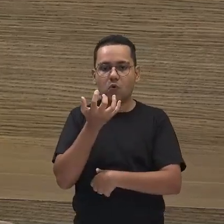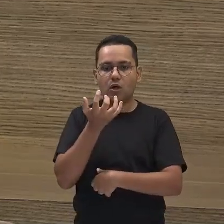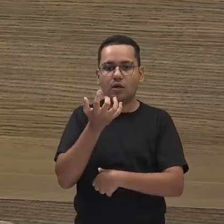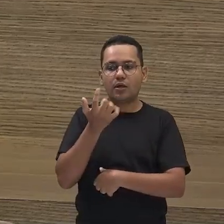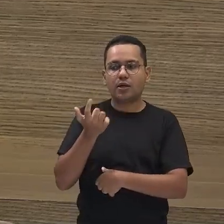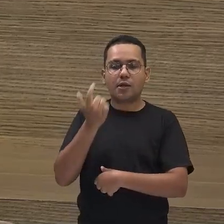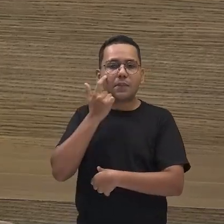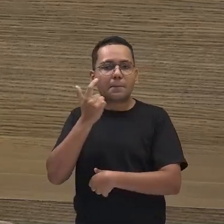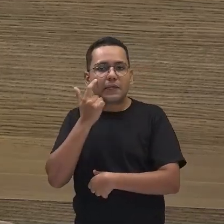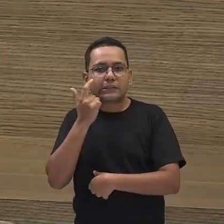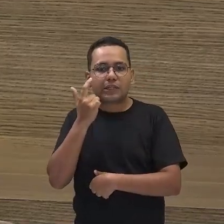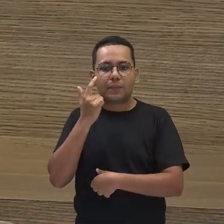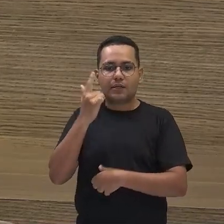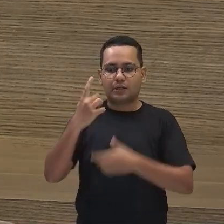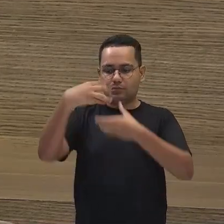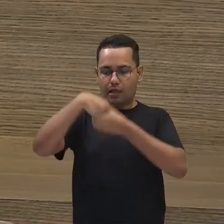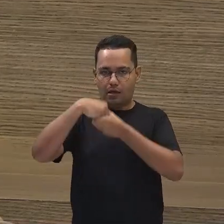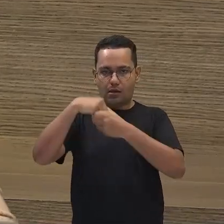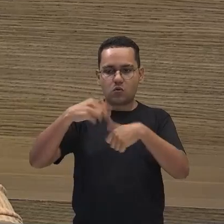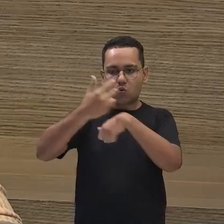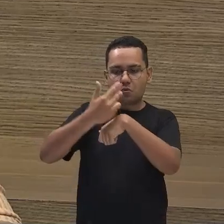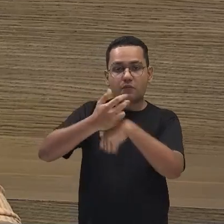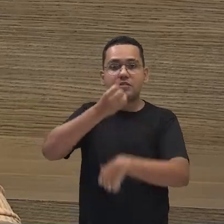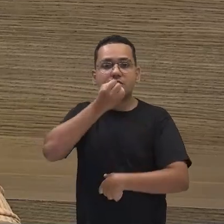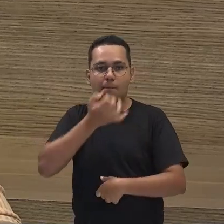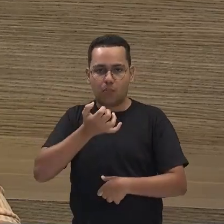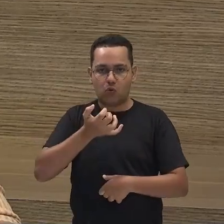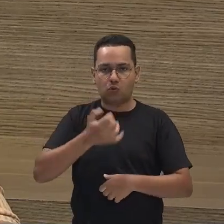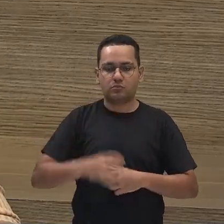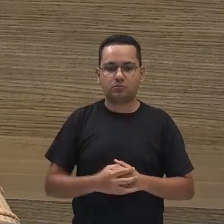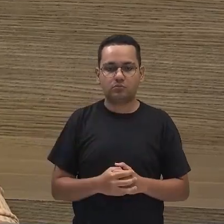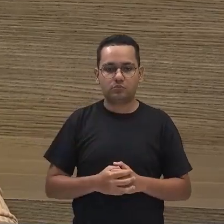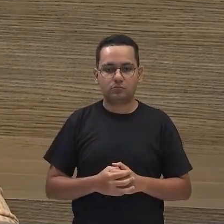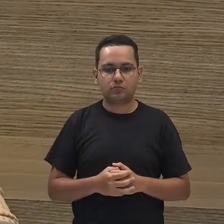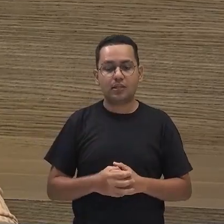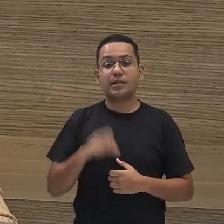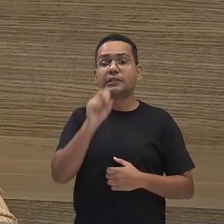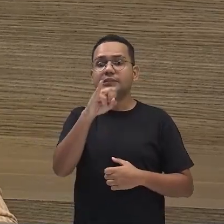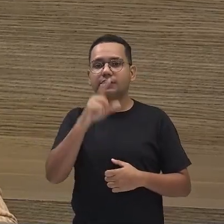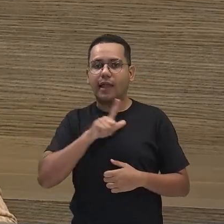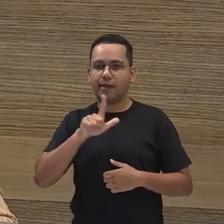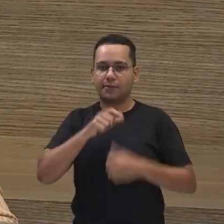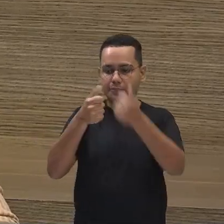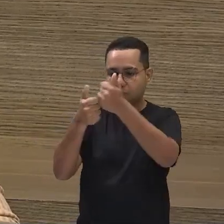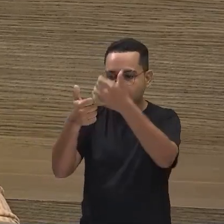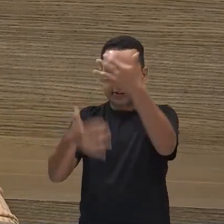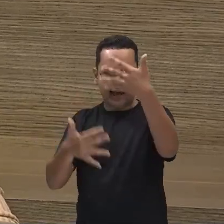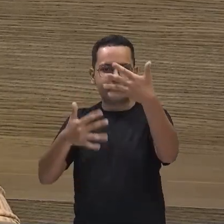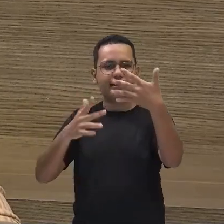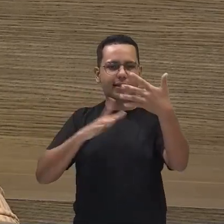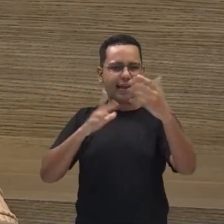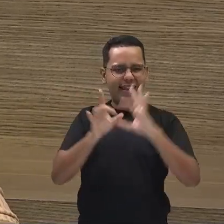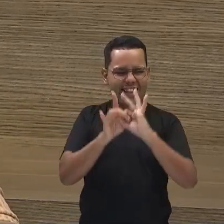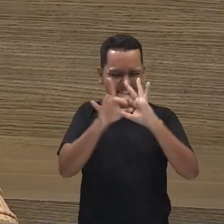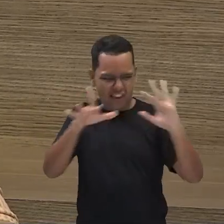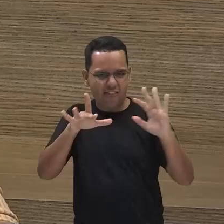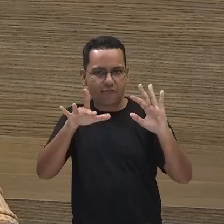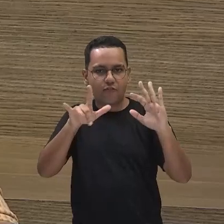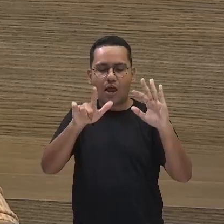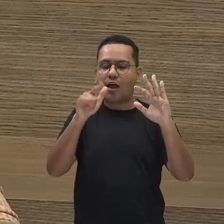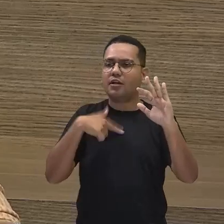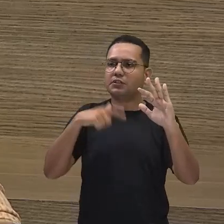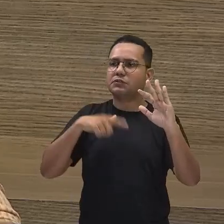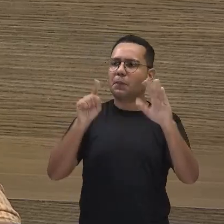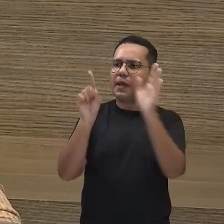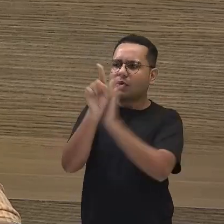esse retorno para vocês. Quando vocês colocam lá no chat público que a transmissão está ruim, está travando, de imediato a gente faz